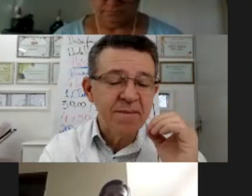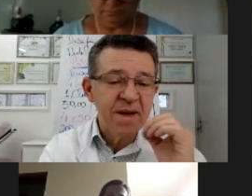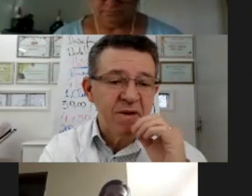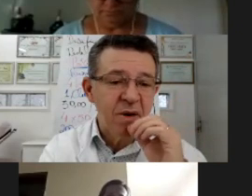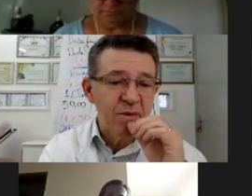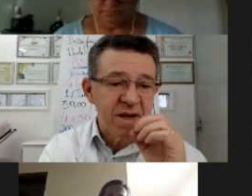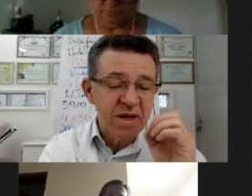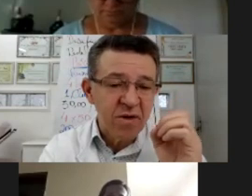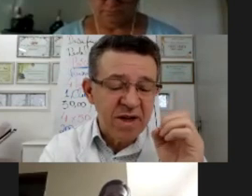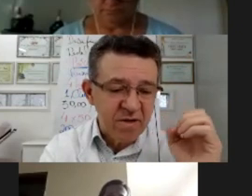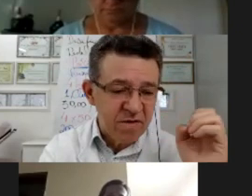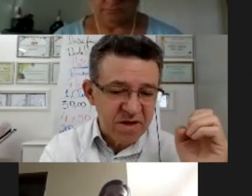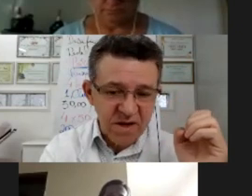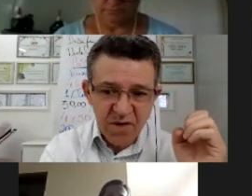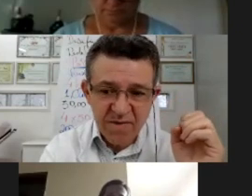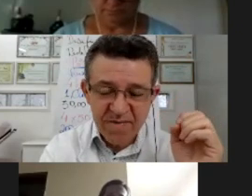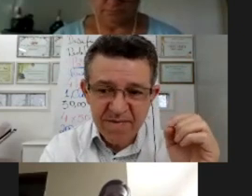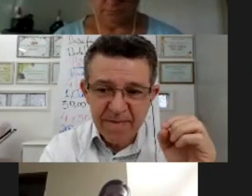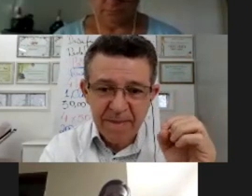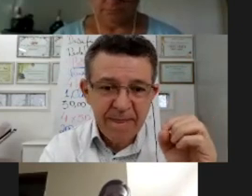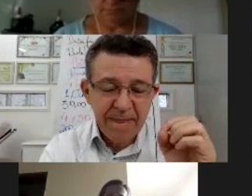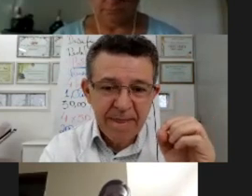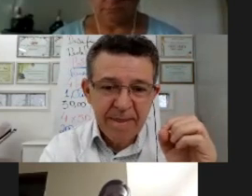bom, Lúcia quer João. saber como que entra em contato com você, João.